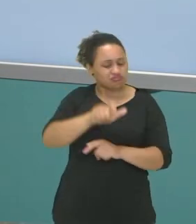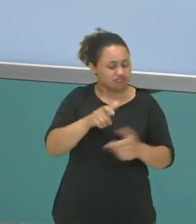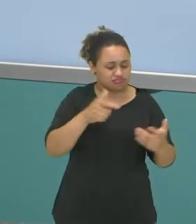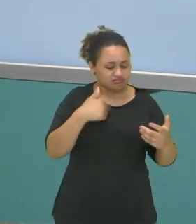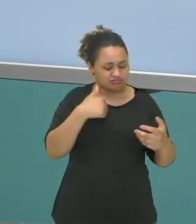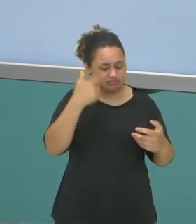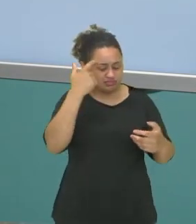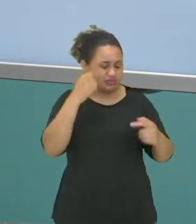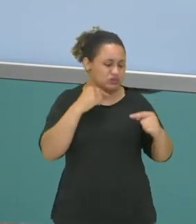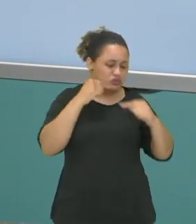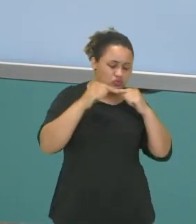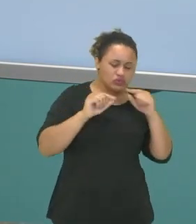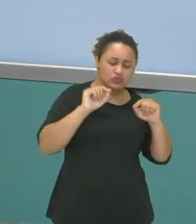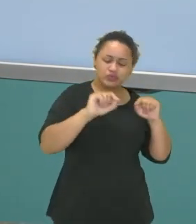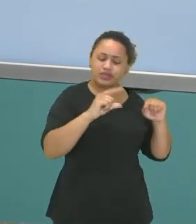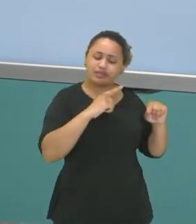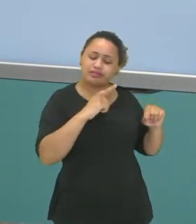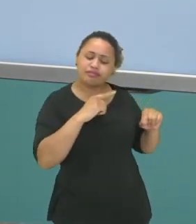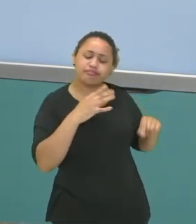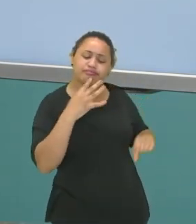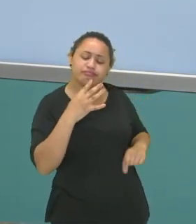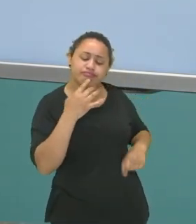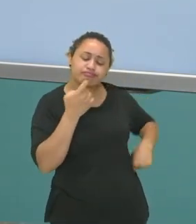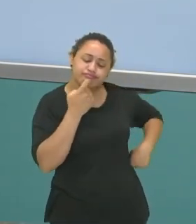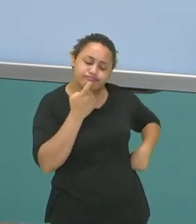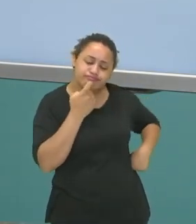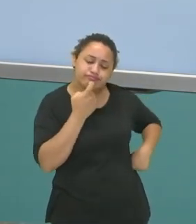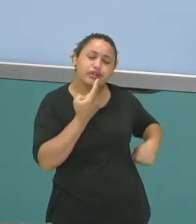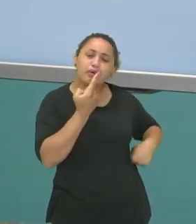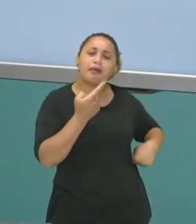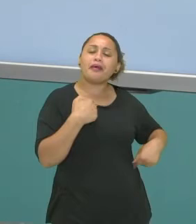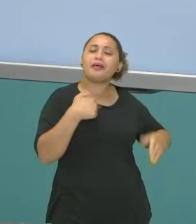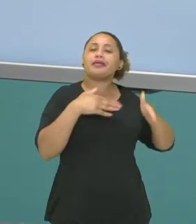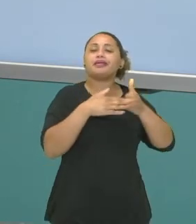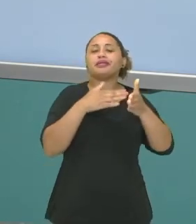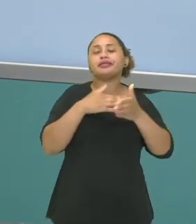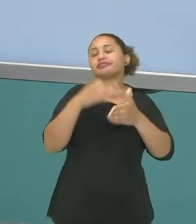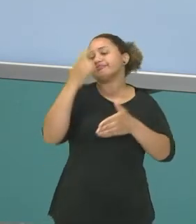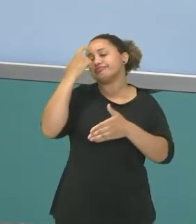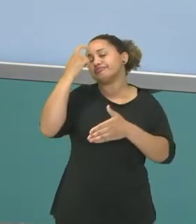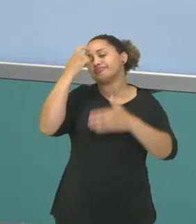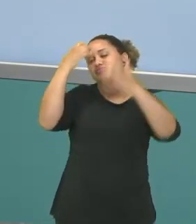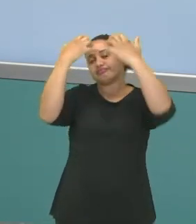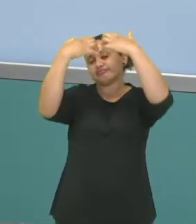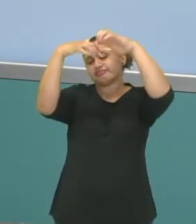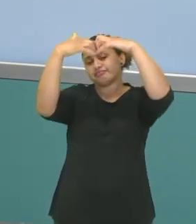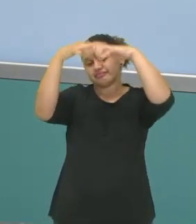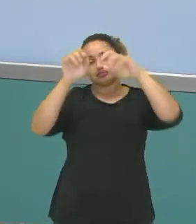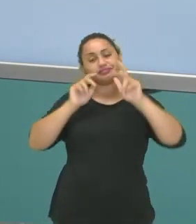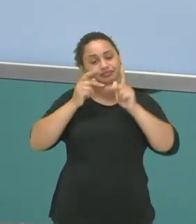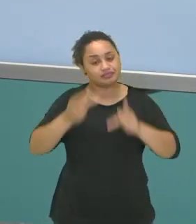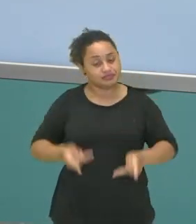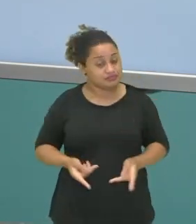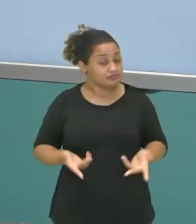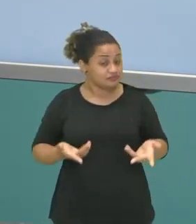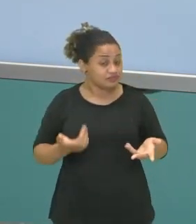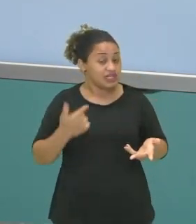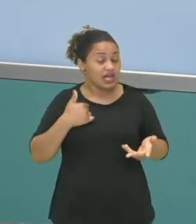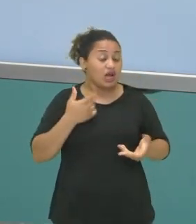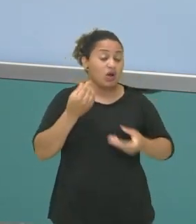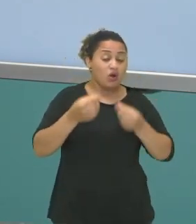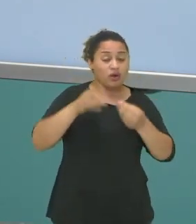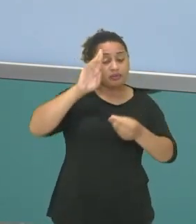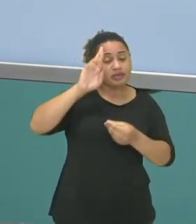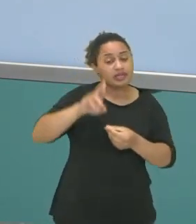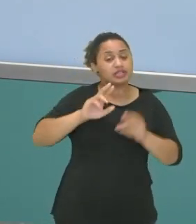o que podemos conhecer. Qual é o limite do intelecto humano? Até que ponto a razão humana pode compreender o mundo?